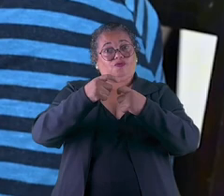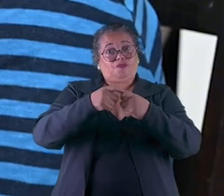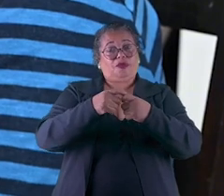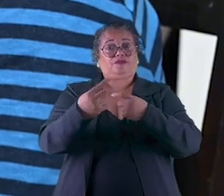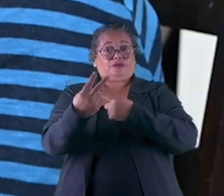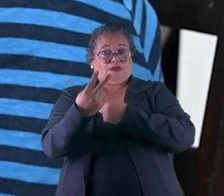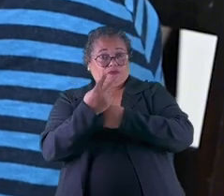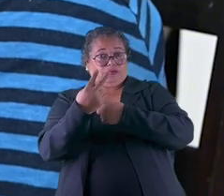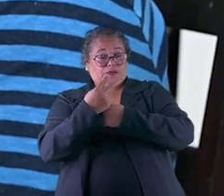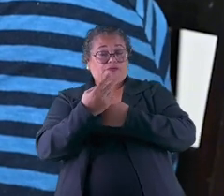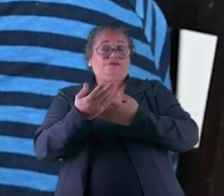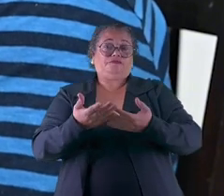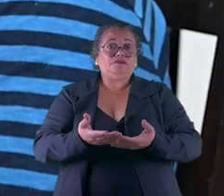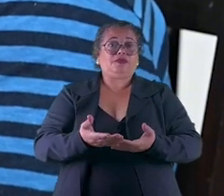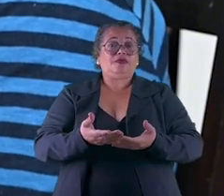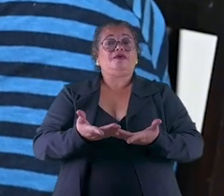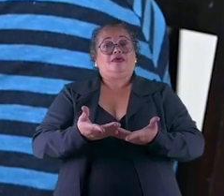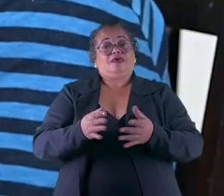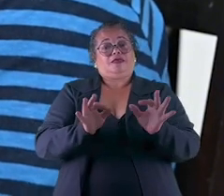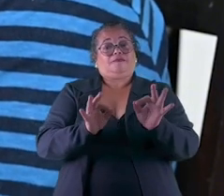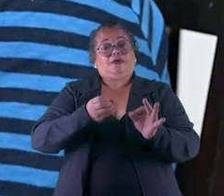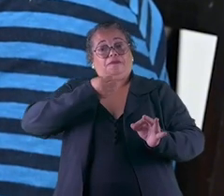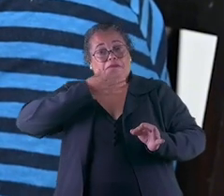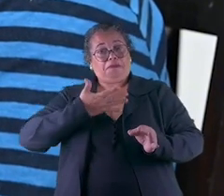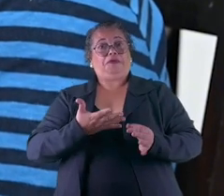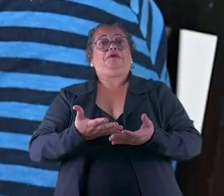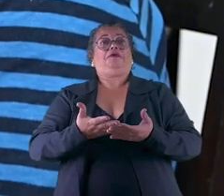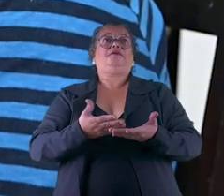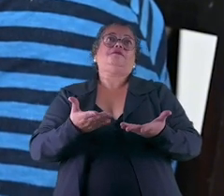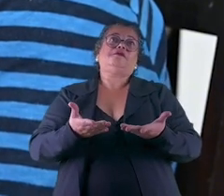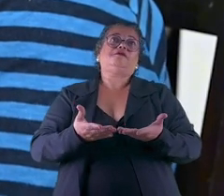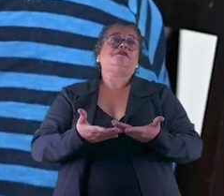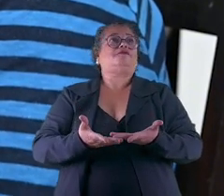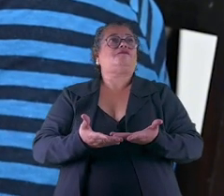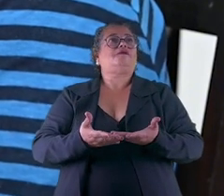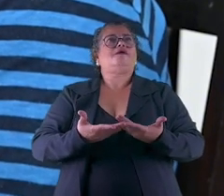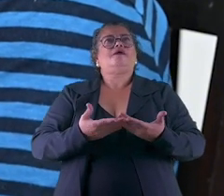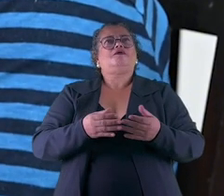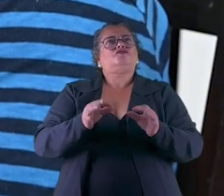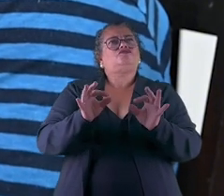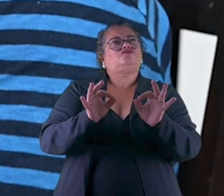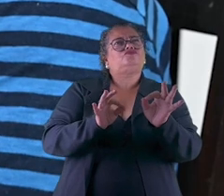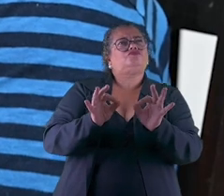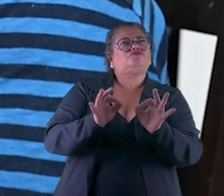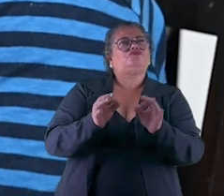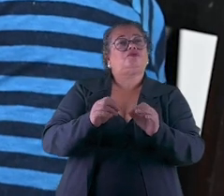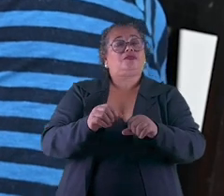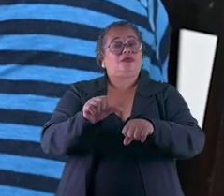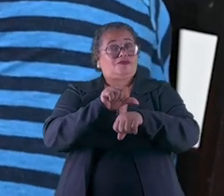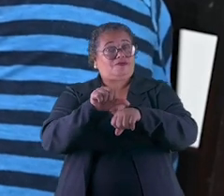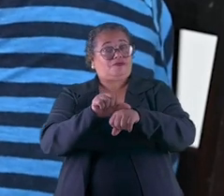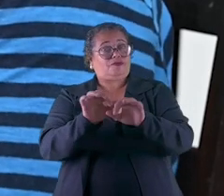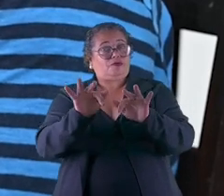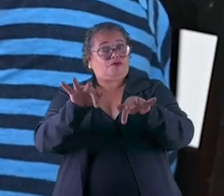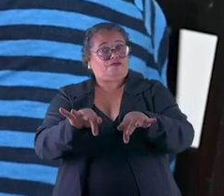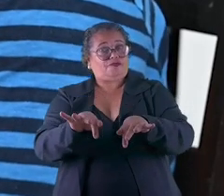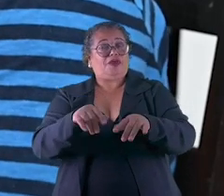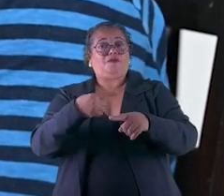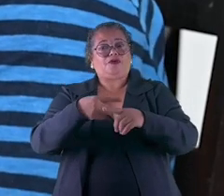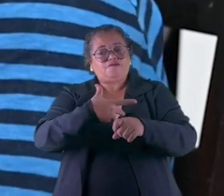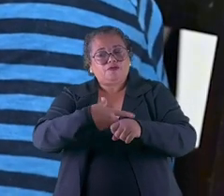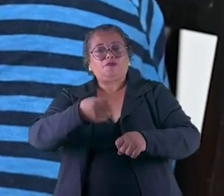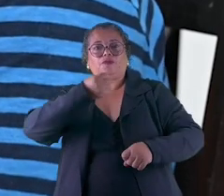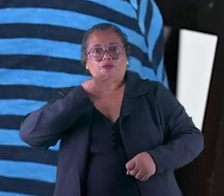que os médicos que estavam ali me atendendo ia fazer o trabalho bem feito. E assim eu fiquei até o processo da